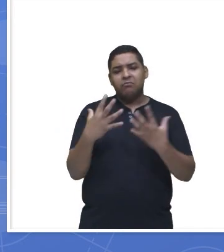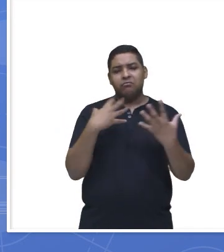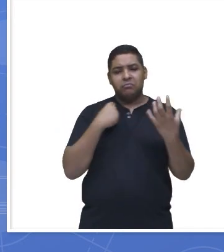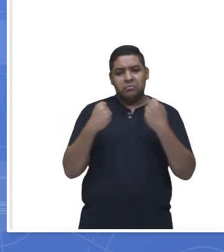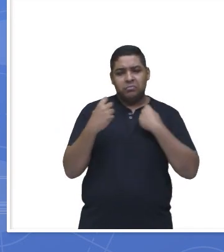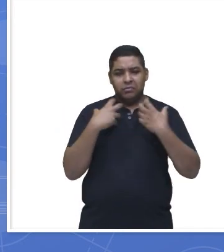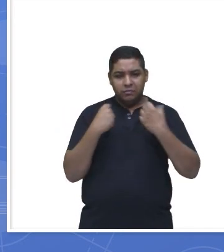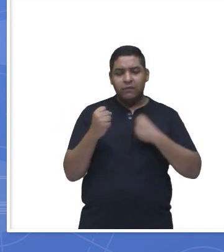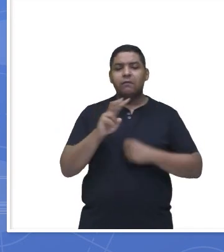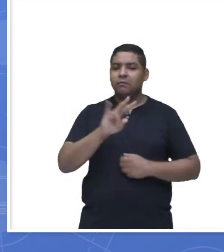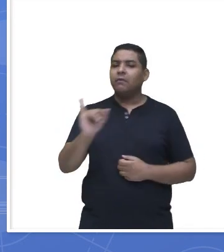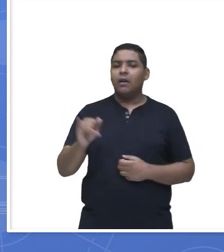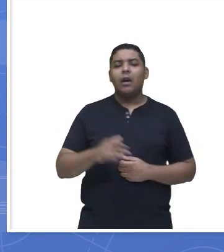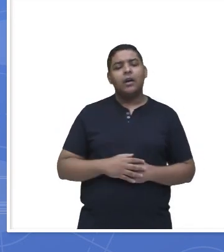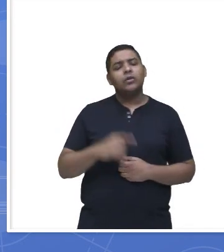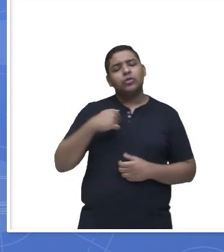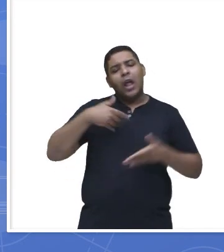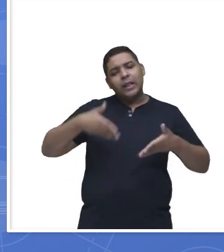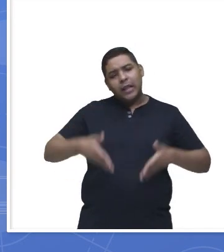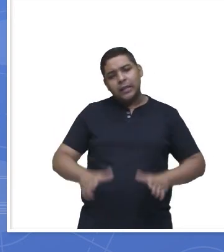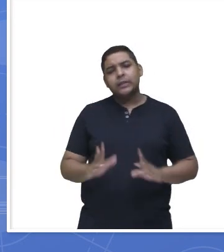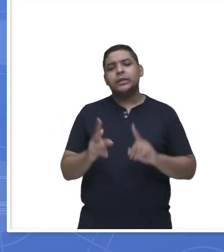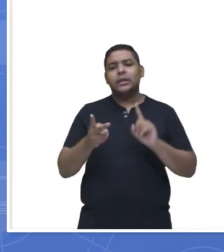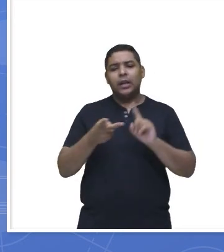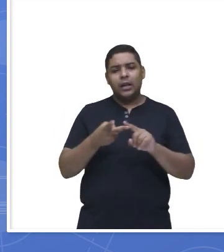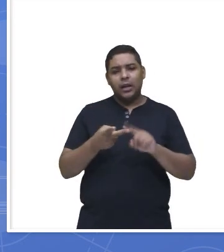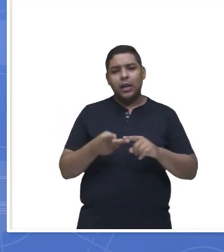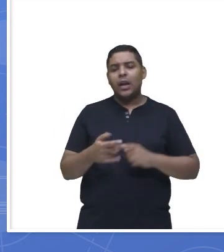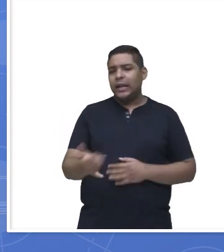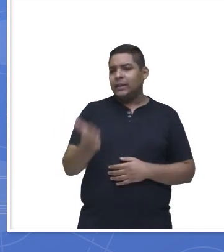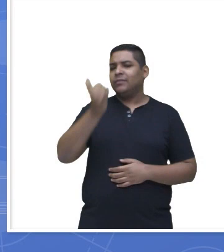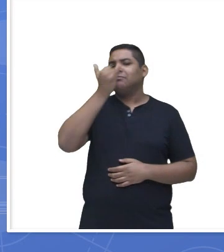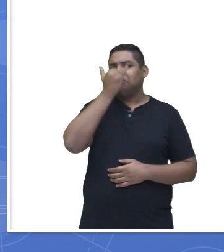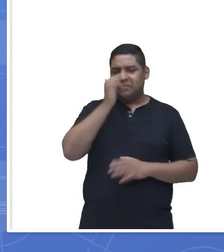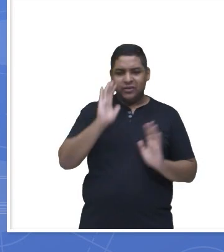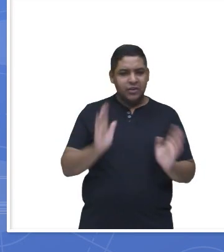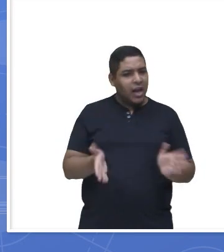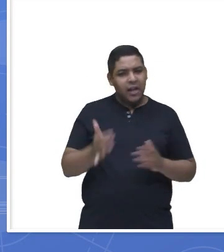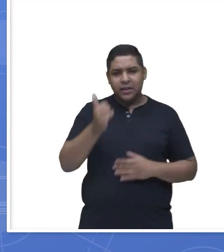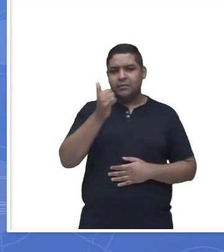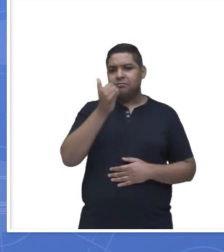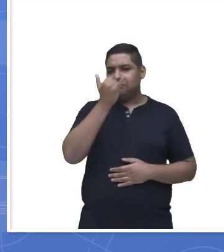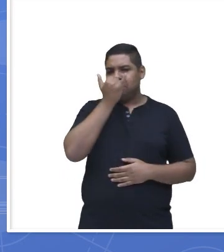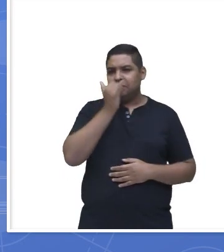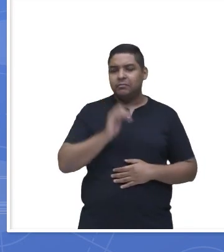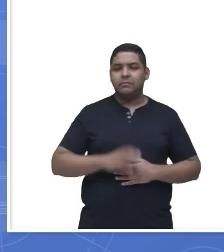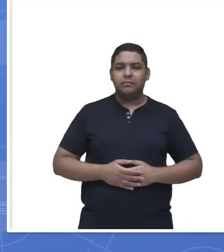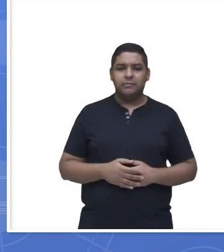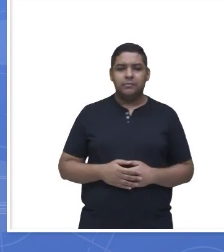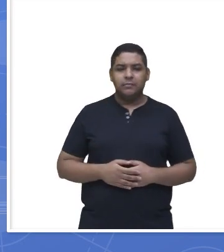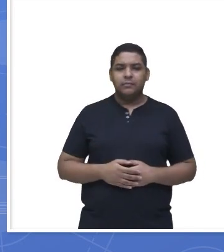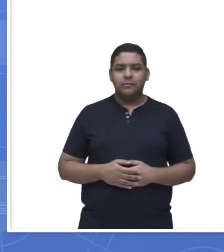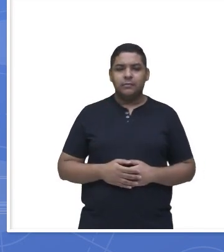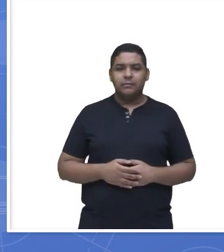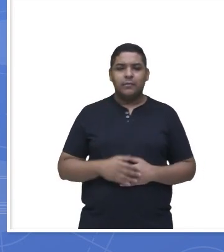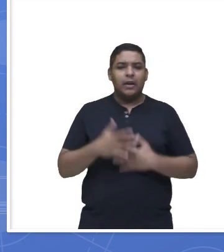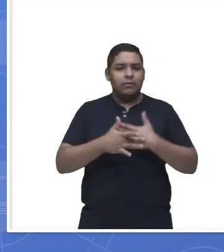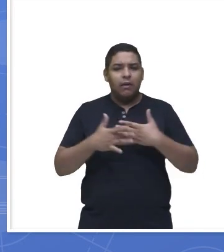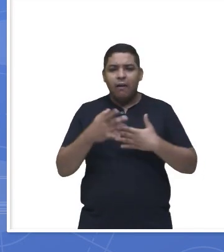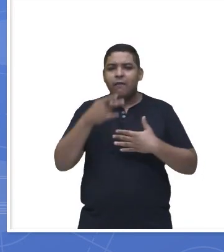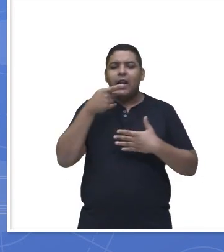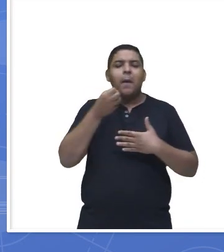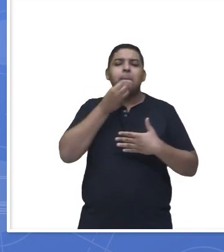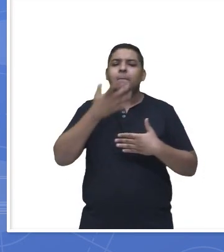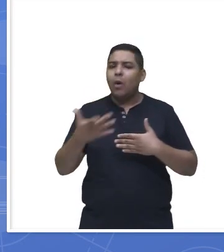Eu nasci já assim desde o início, já nasci azarado, vamos dizer assim. Nem os signos do zodíaco falavam para mim